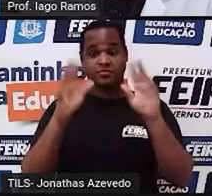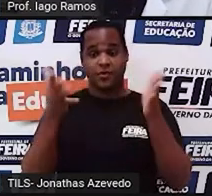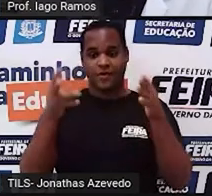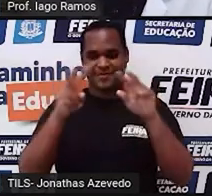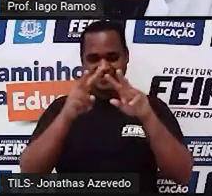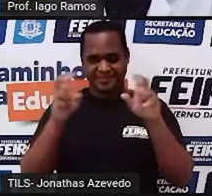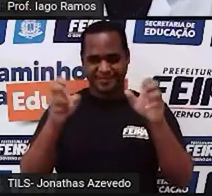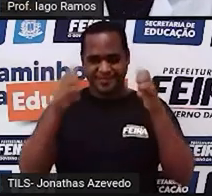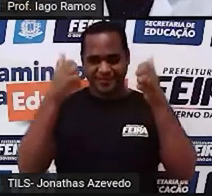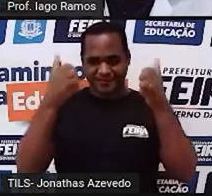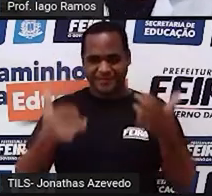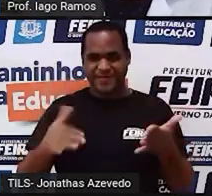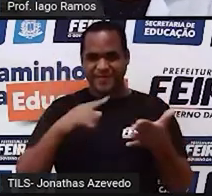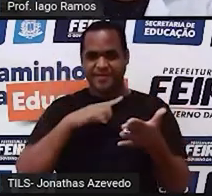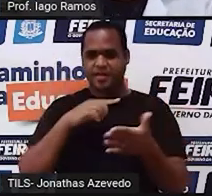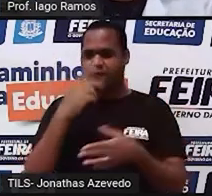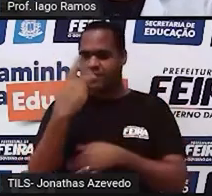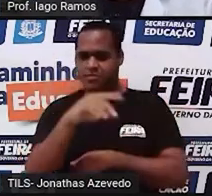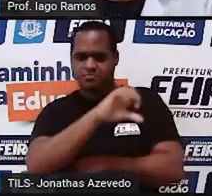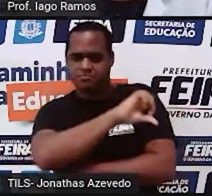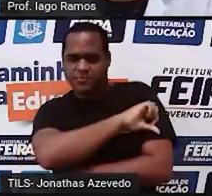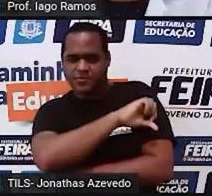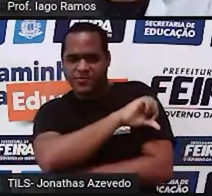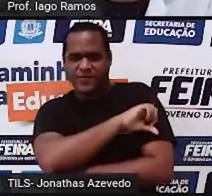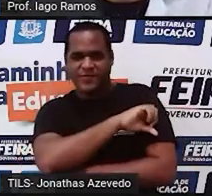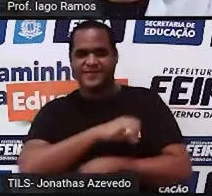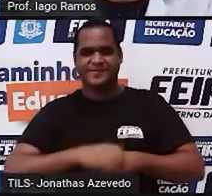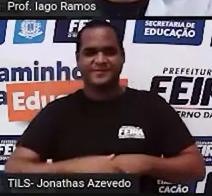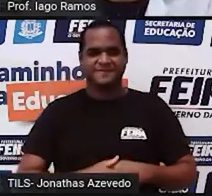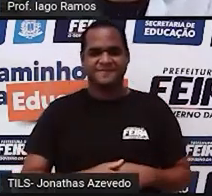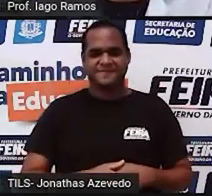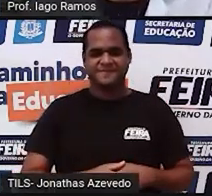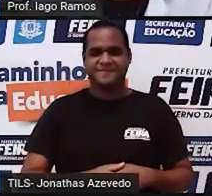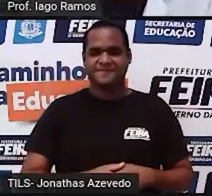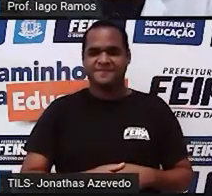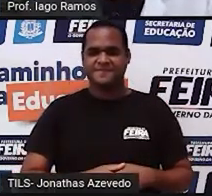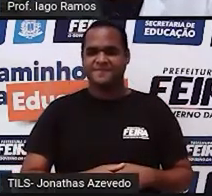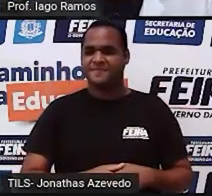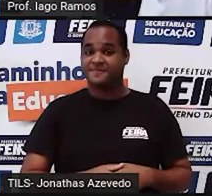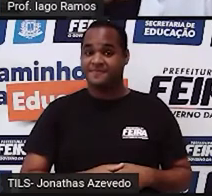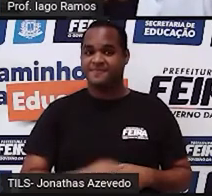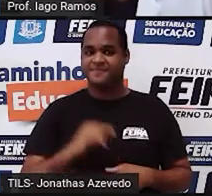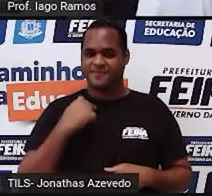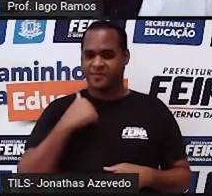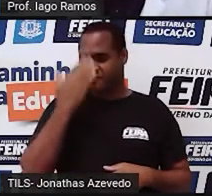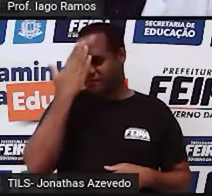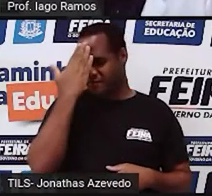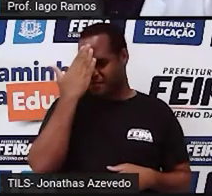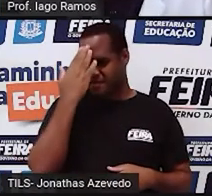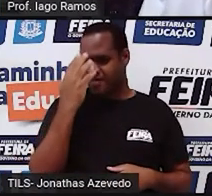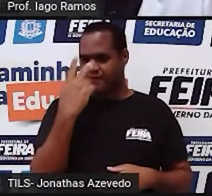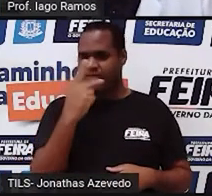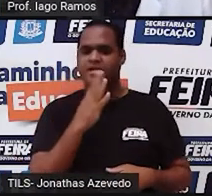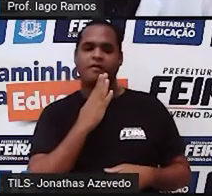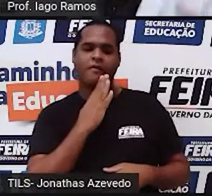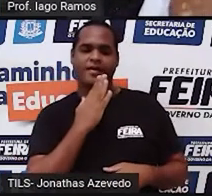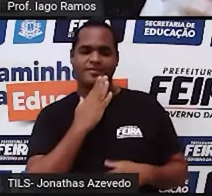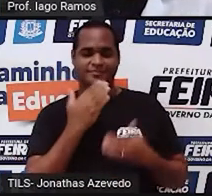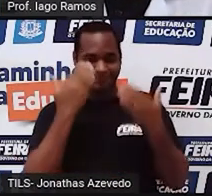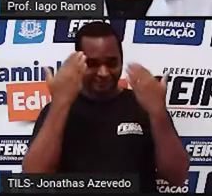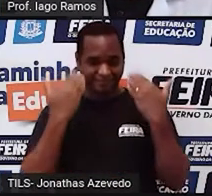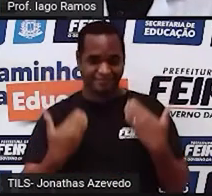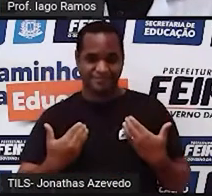essa aula é para você estudante do nono ano né e eu sei que você já me conhece